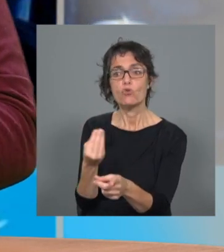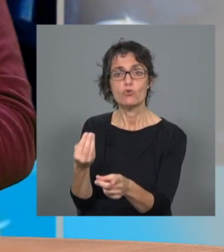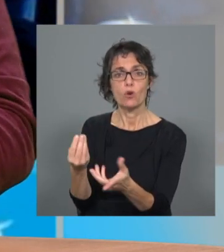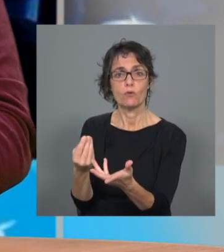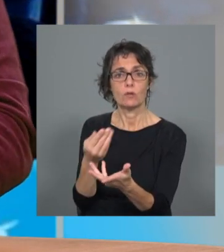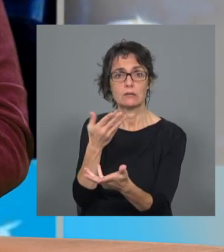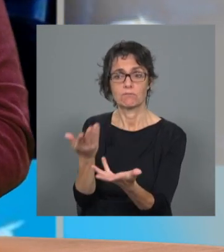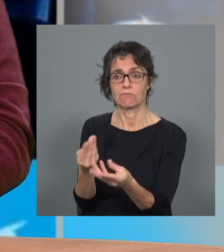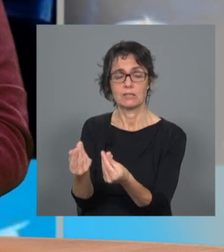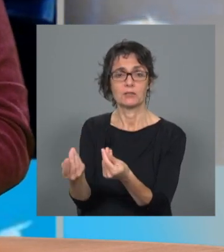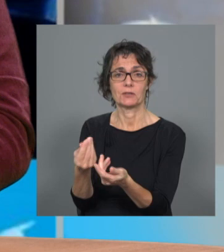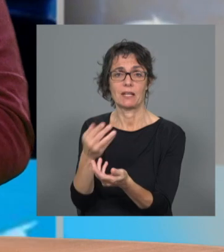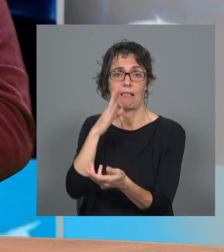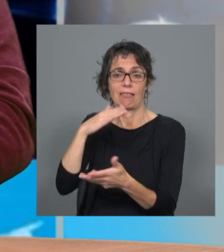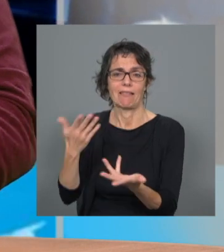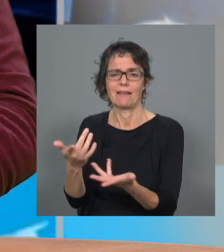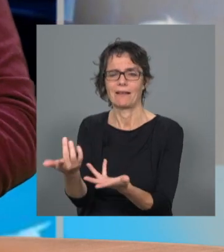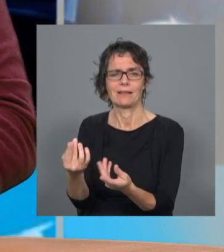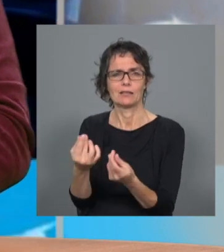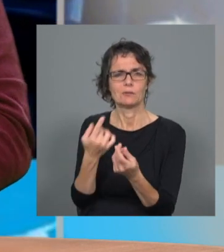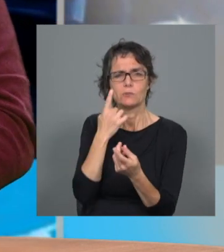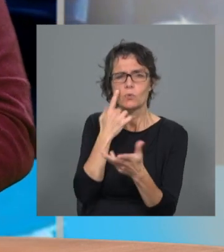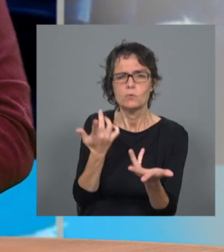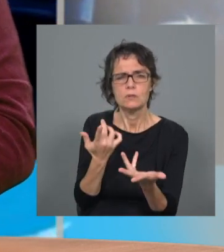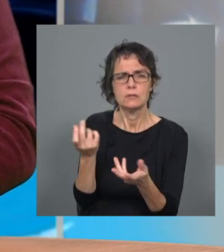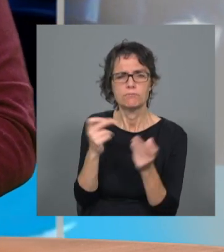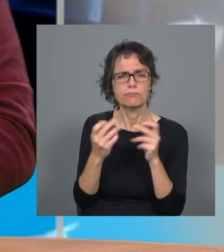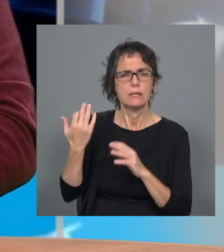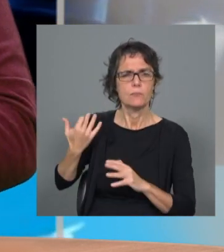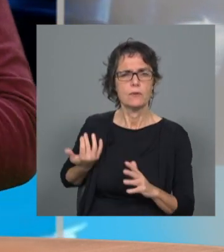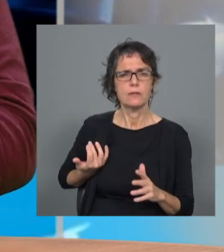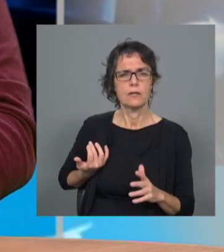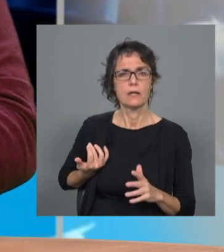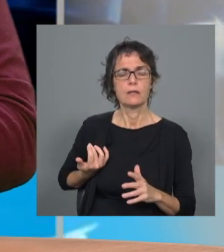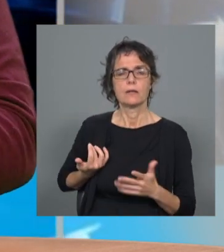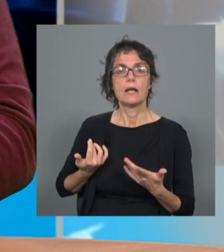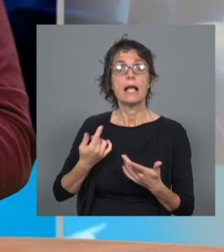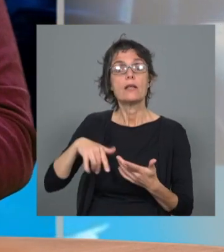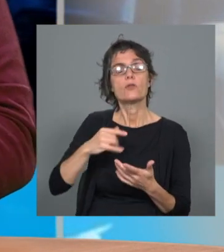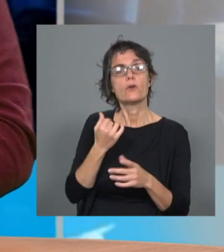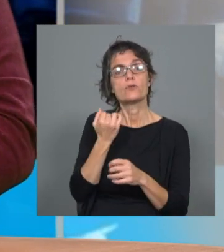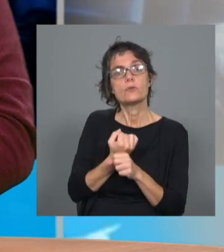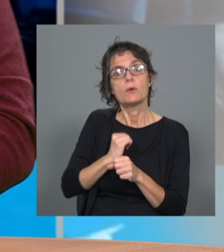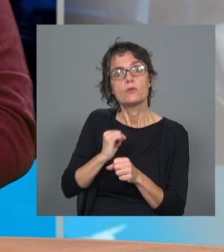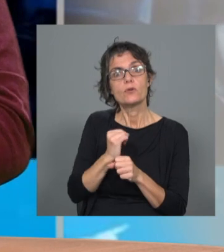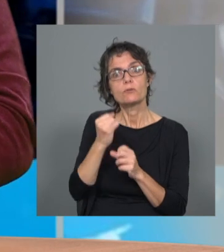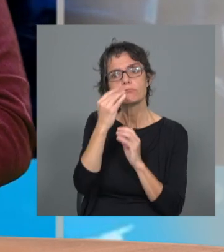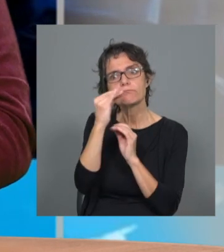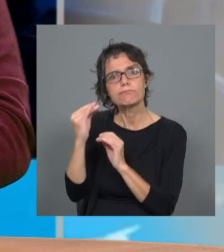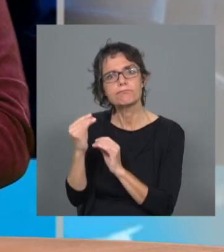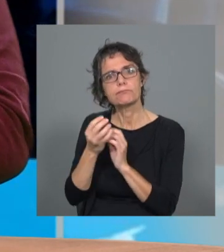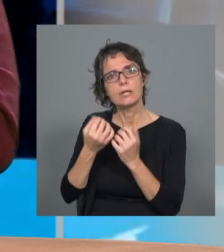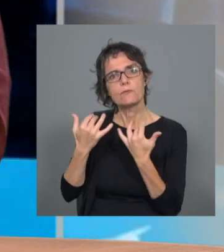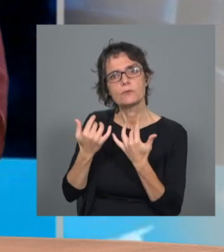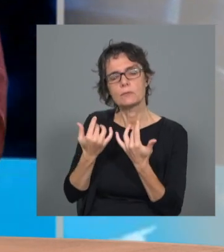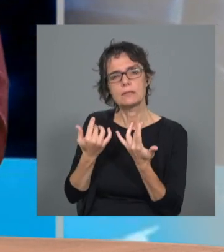tanta consciência dessa realidade. Tem sido feito um pouco esse trabalho de conhecimento, de dar a conhecer a jornada, muito com base em testemunhos